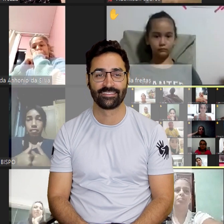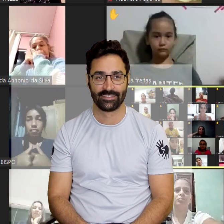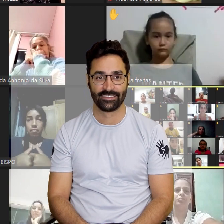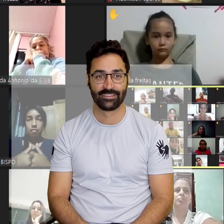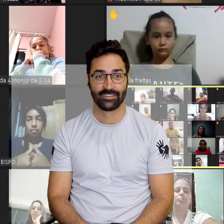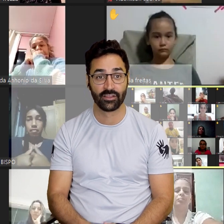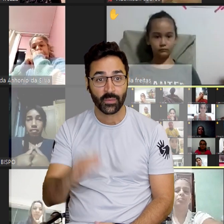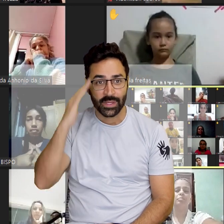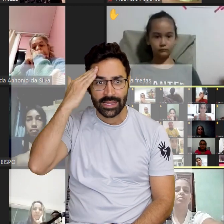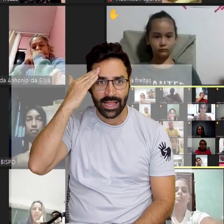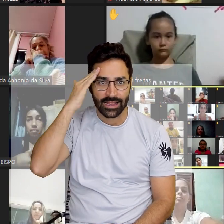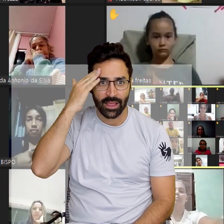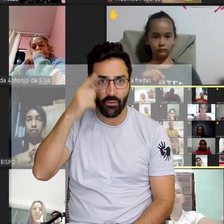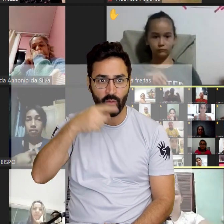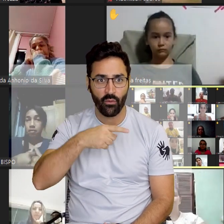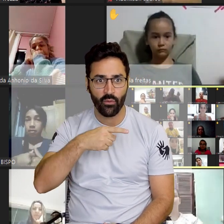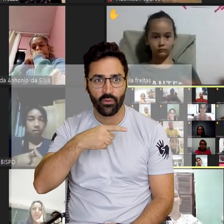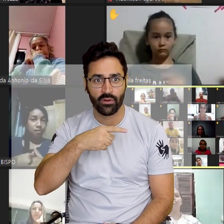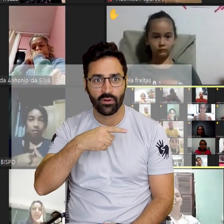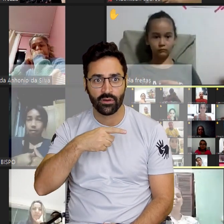Todo mundo entendeu?